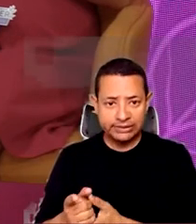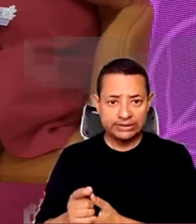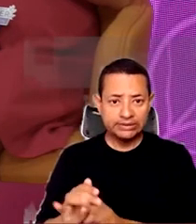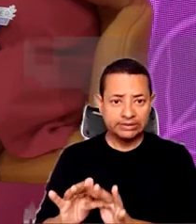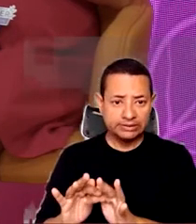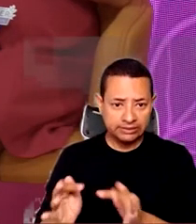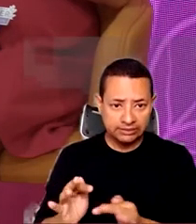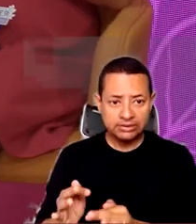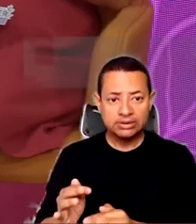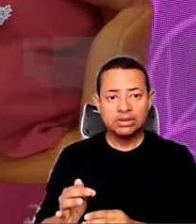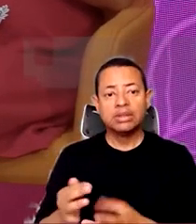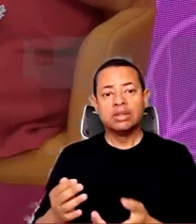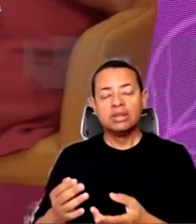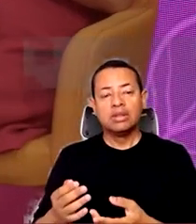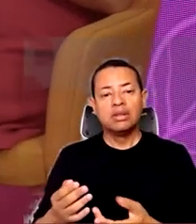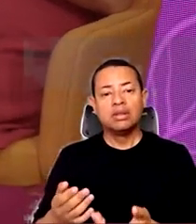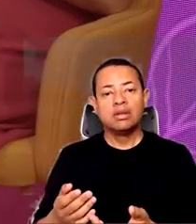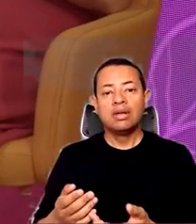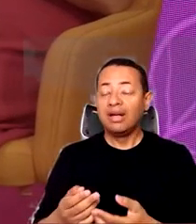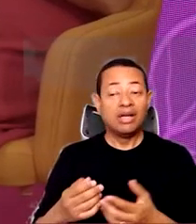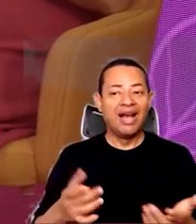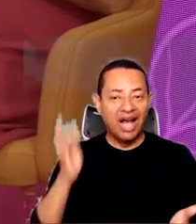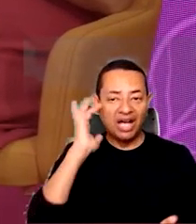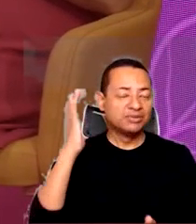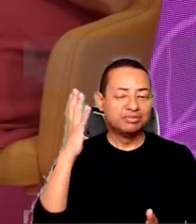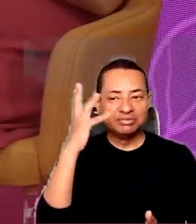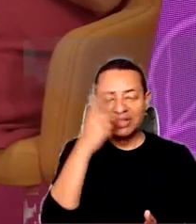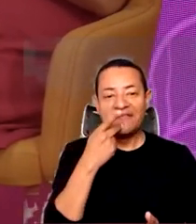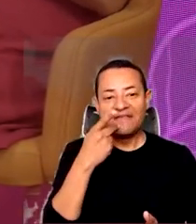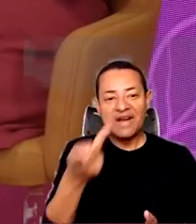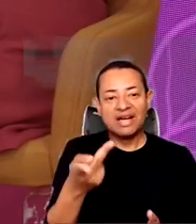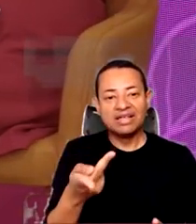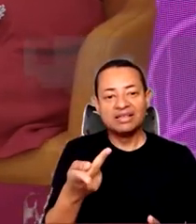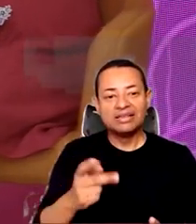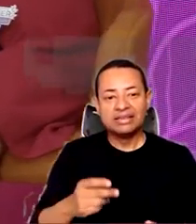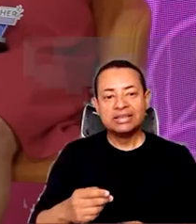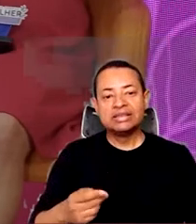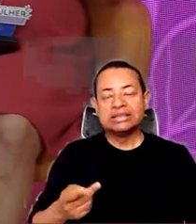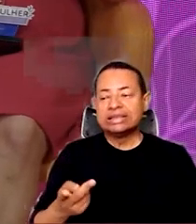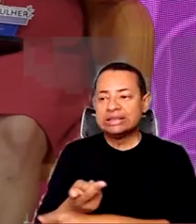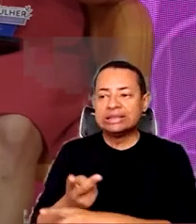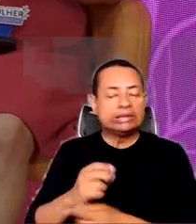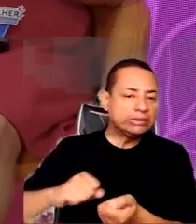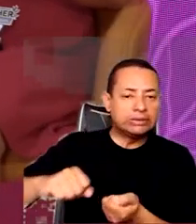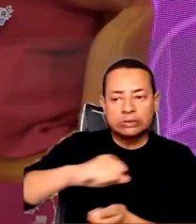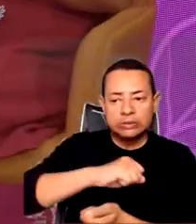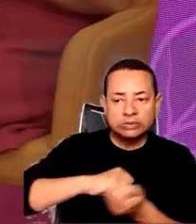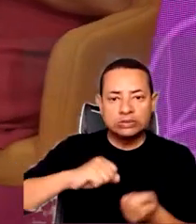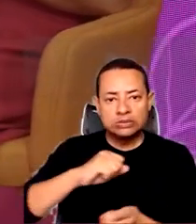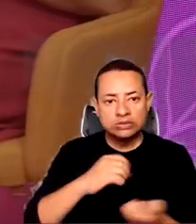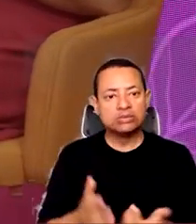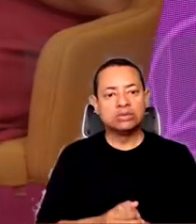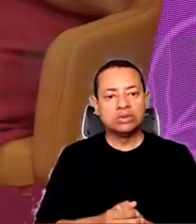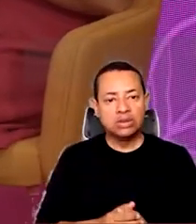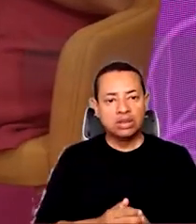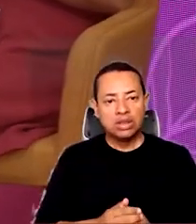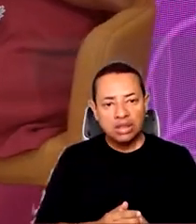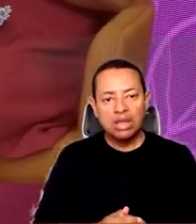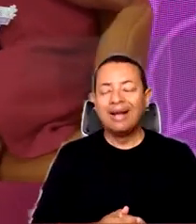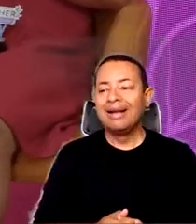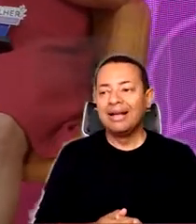desde a rastreabilidade da sustentar que acho tão lindo falar isso hoje né Essa questão da rastreabilidade sustentável da